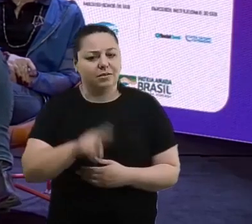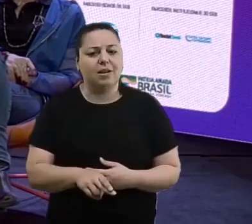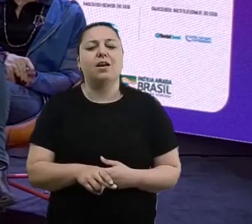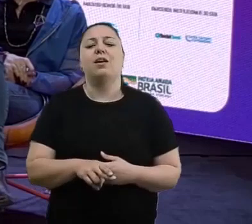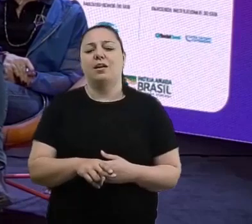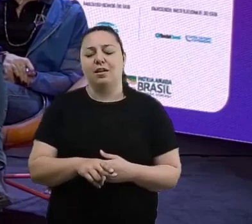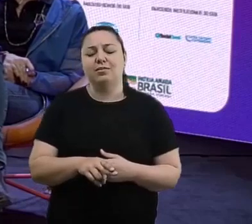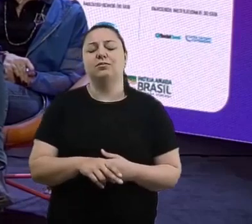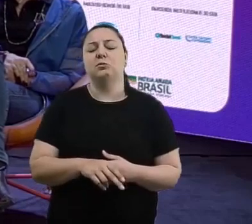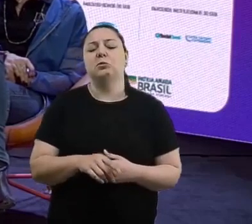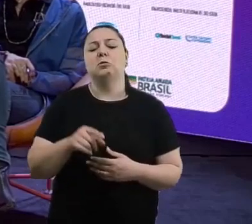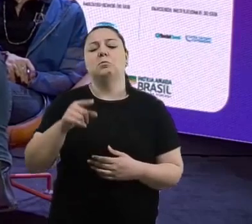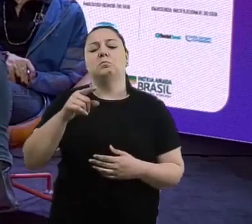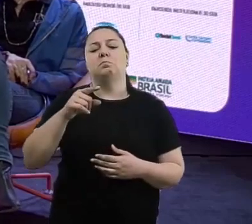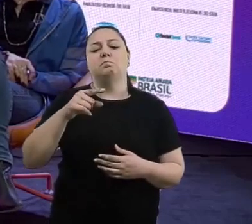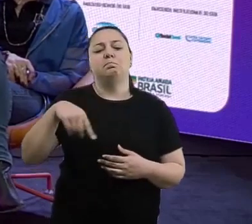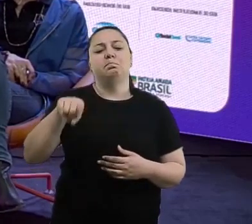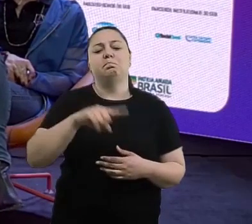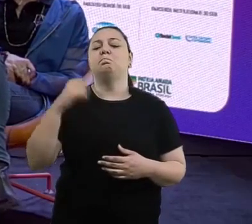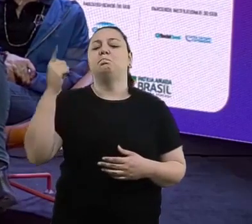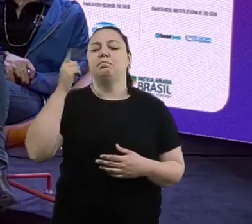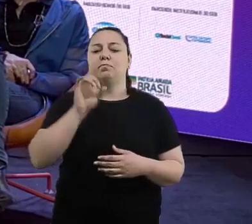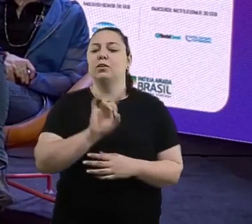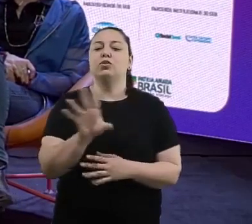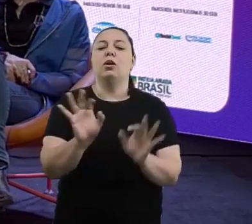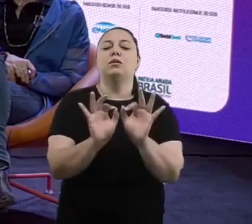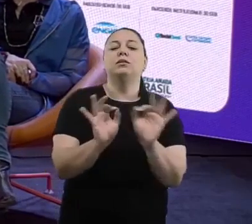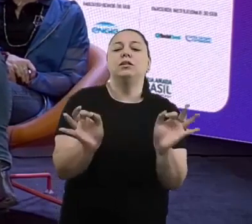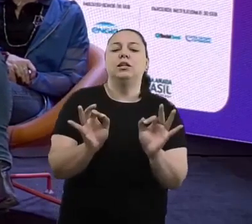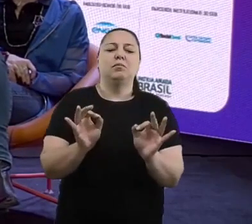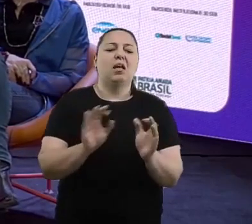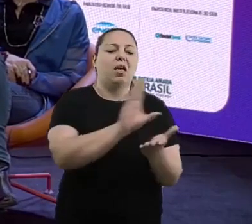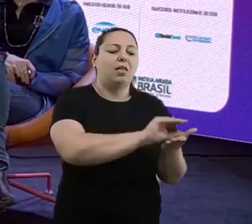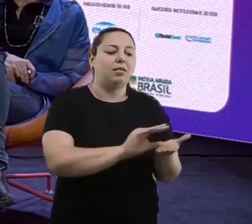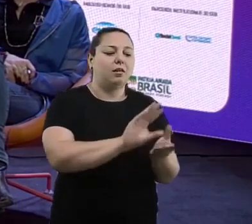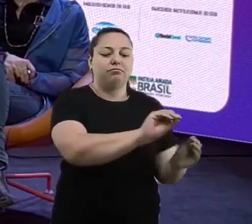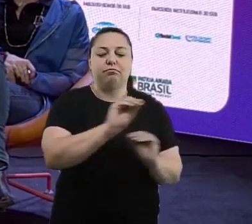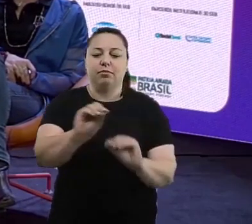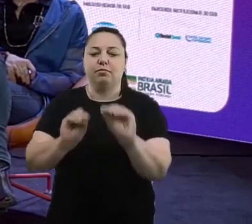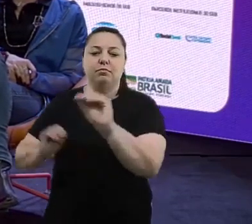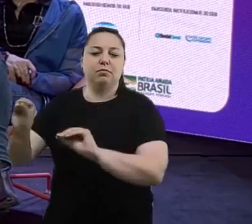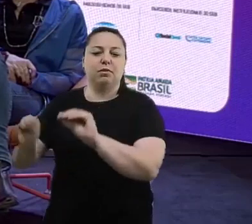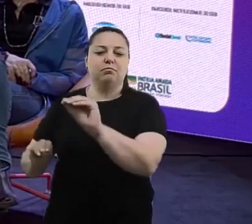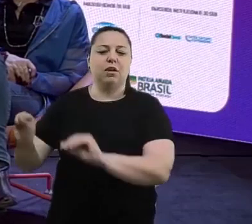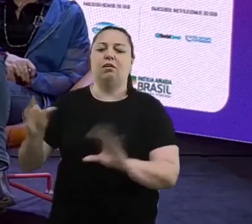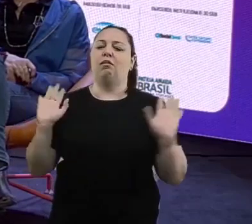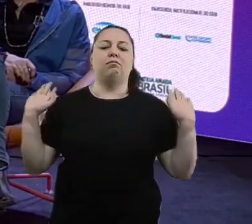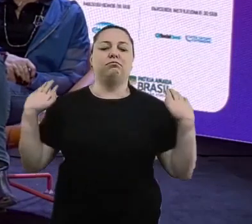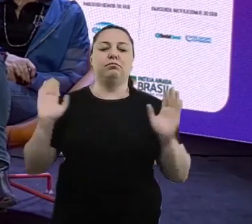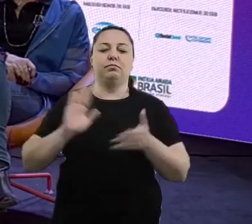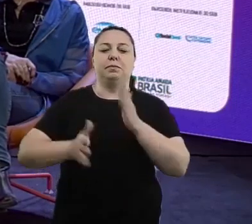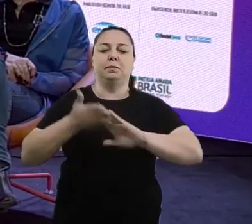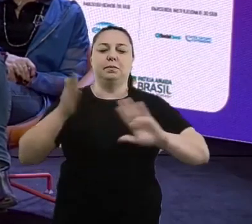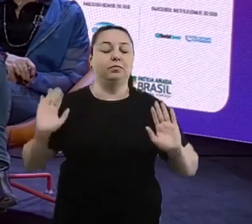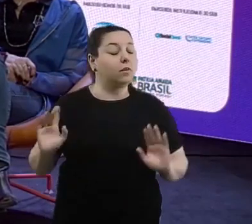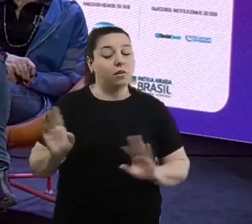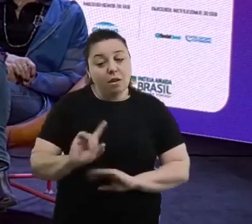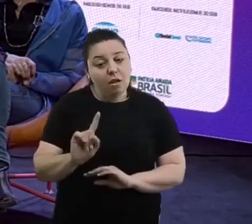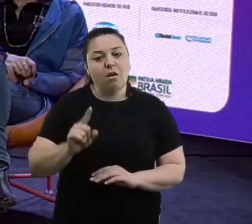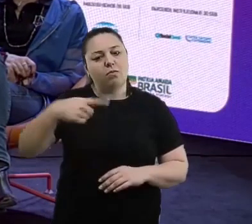Dinara, para nos ajudar, principalmente no âmbito da estatística, e começamos a enxergar os cenários, né, no âmbito da pergunta estratégica de